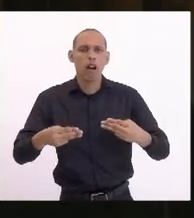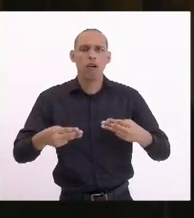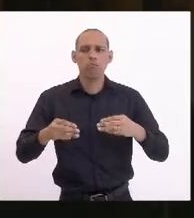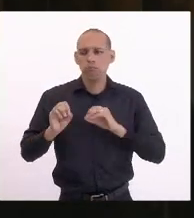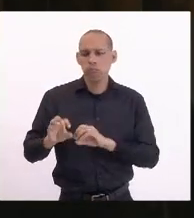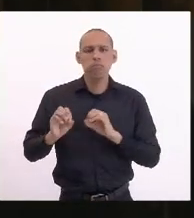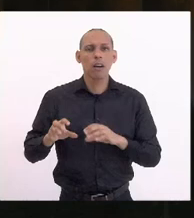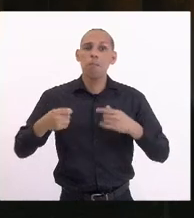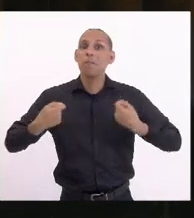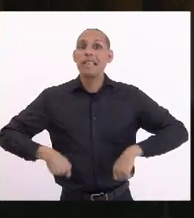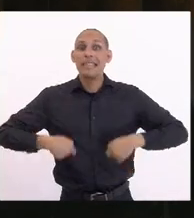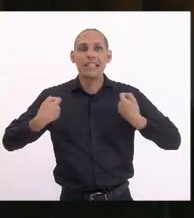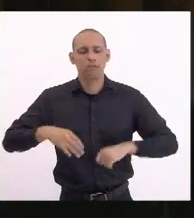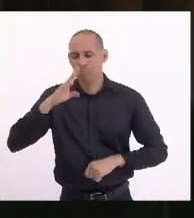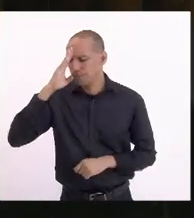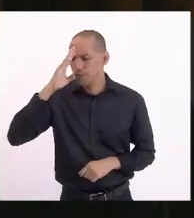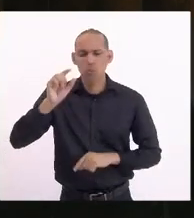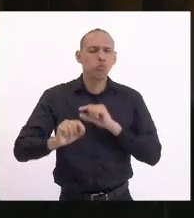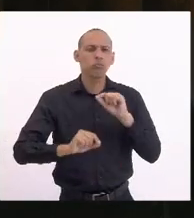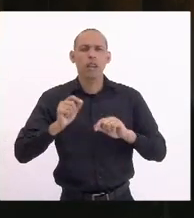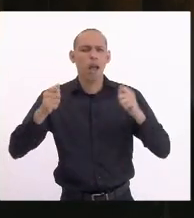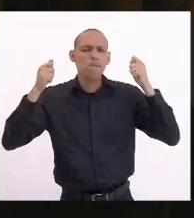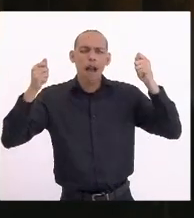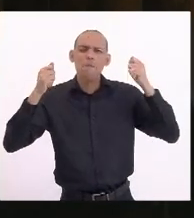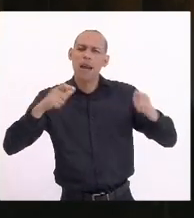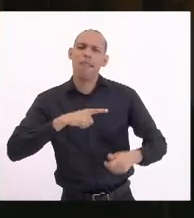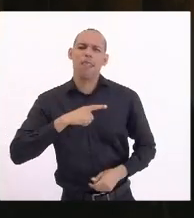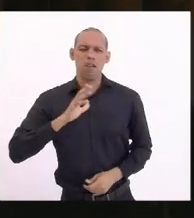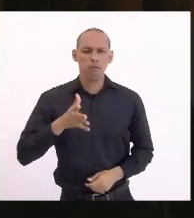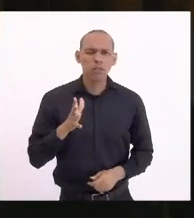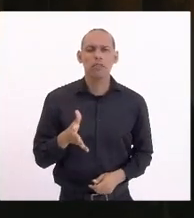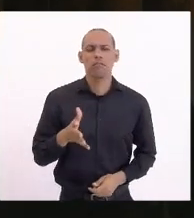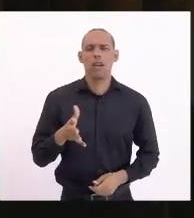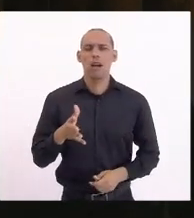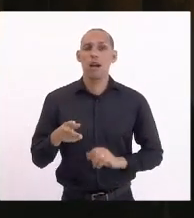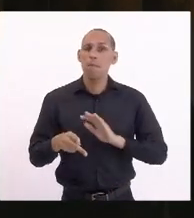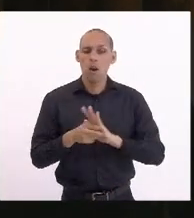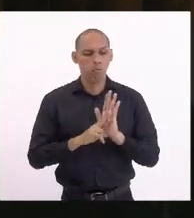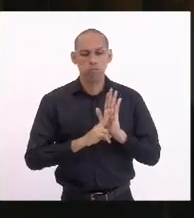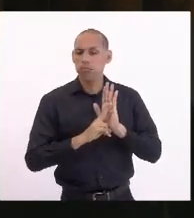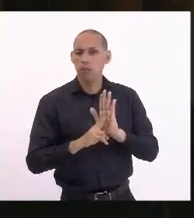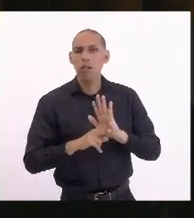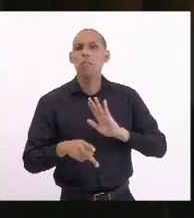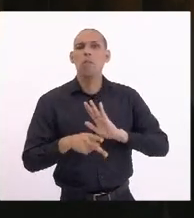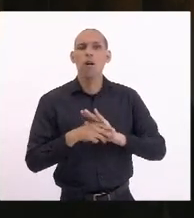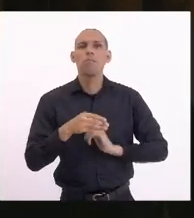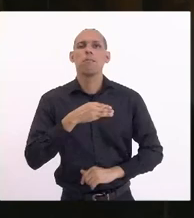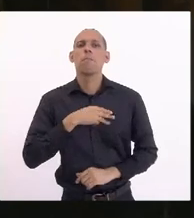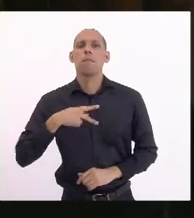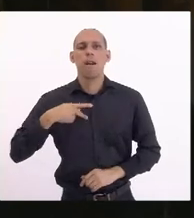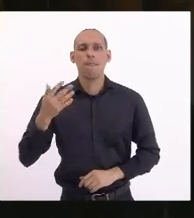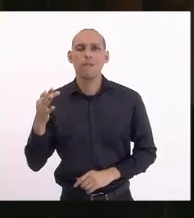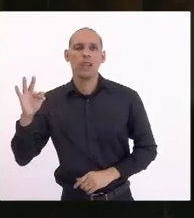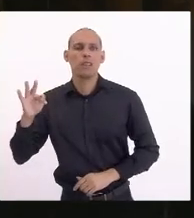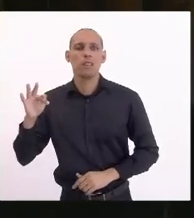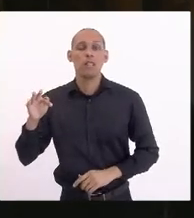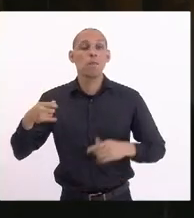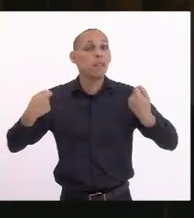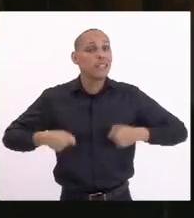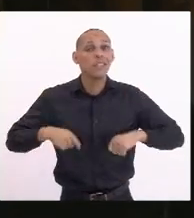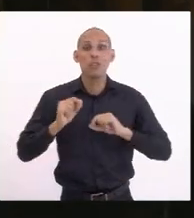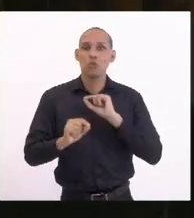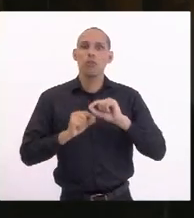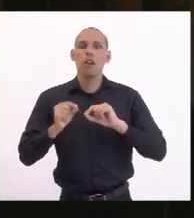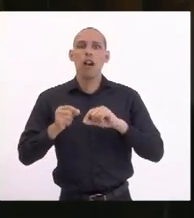existe, inclusive, manifestações, representações do Ministério Público Federal, mas é fundamental que se haja